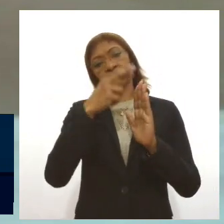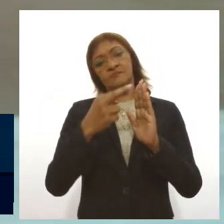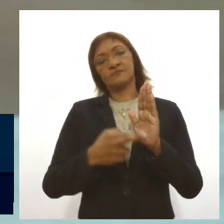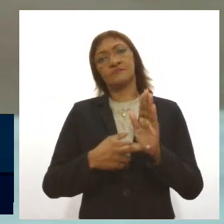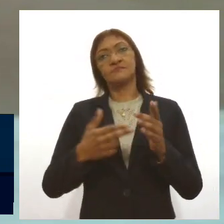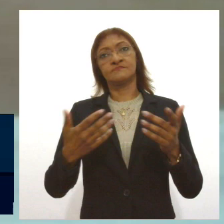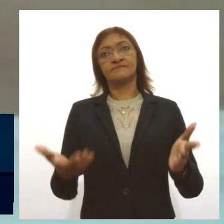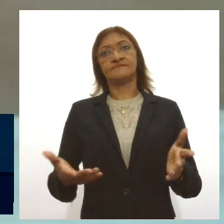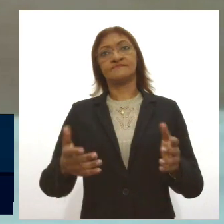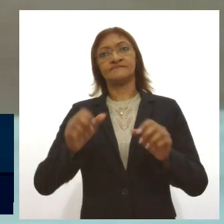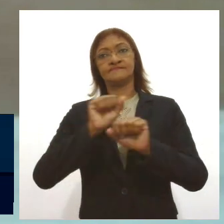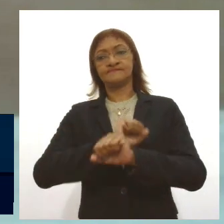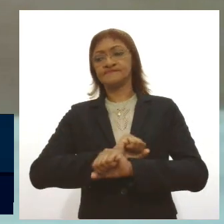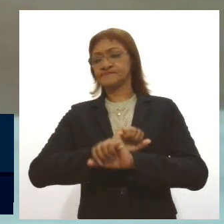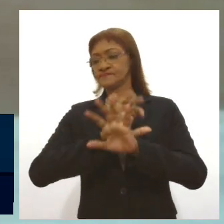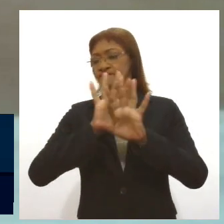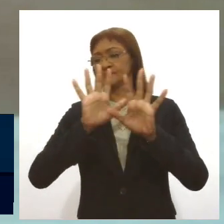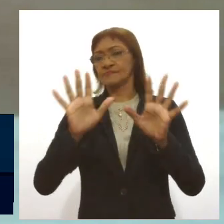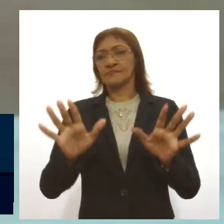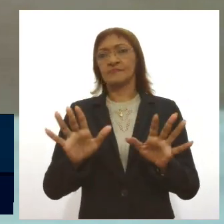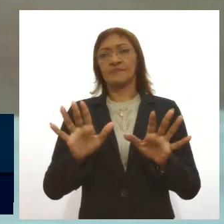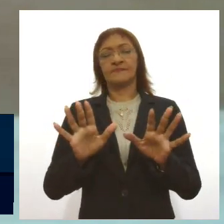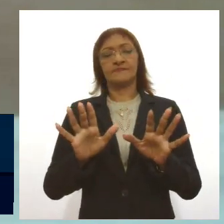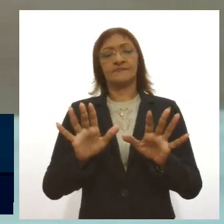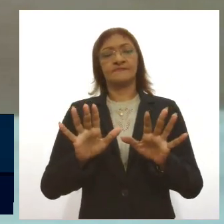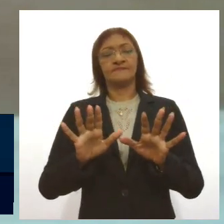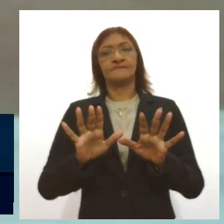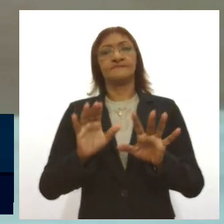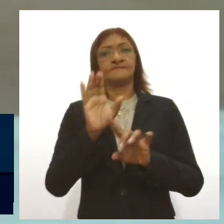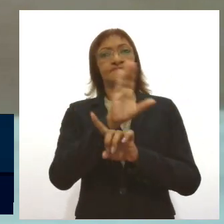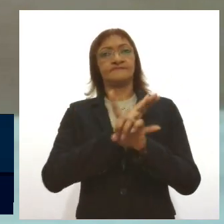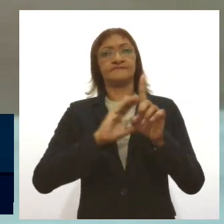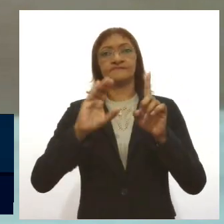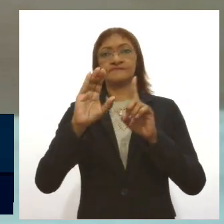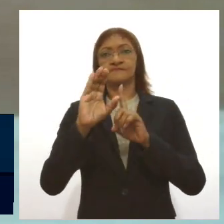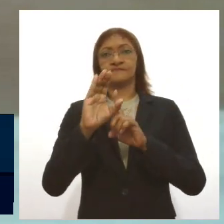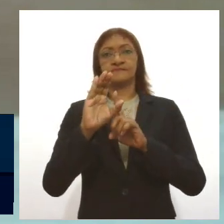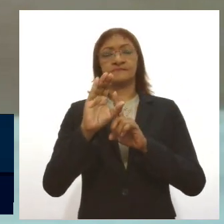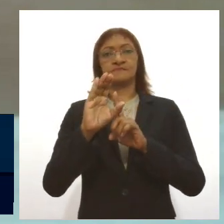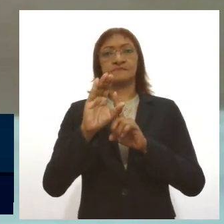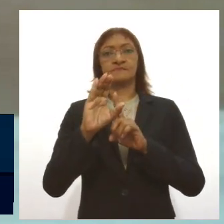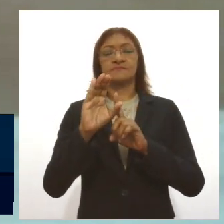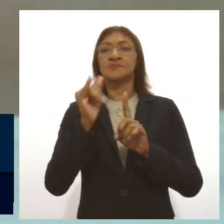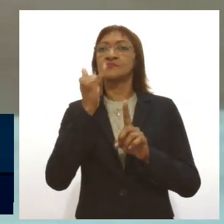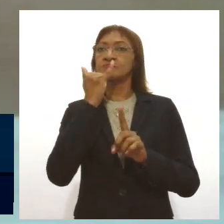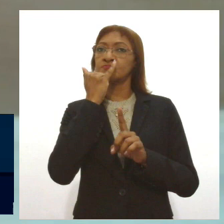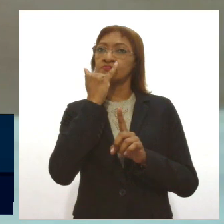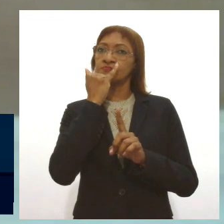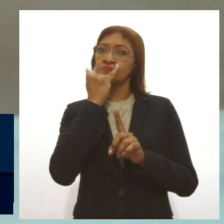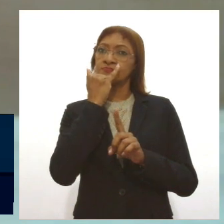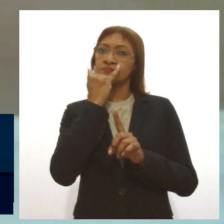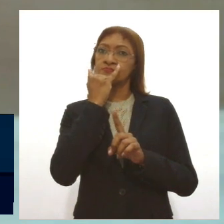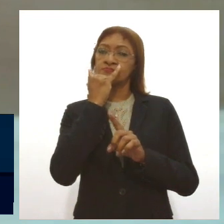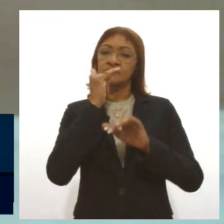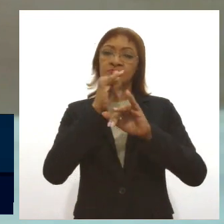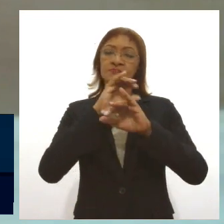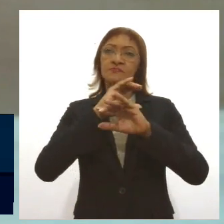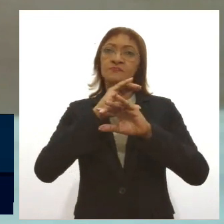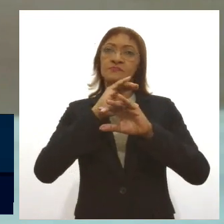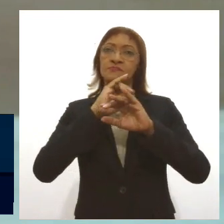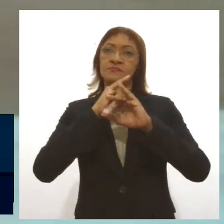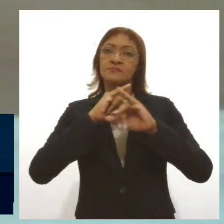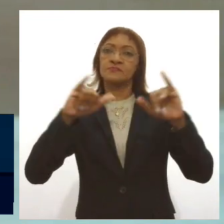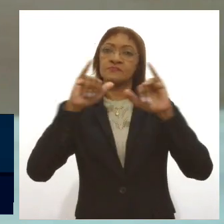tem de transparência, de comunicar com a sociedade sergipana o que vem sendo feito, a sua